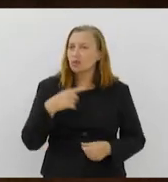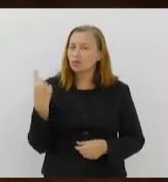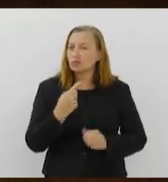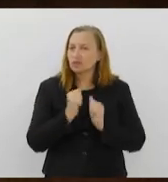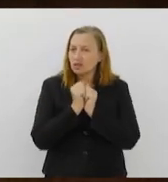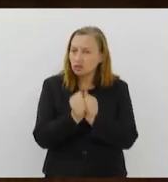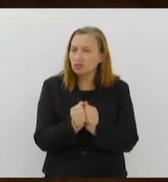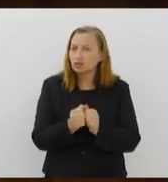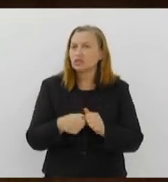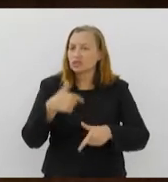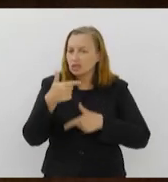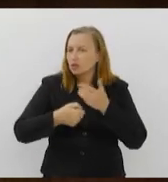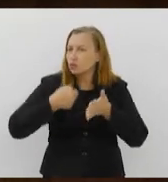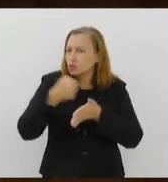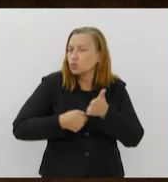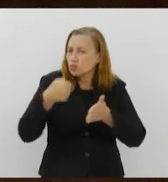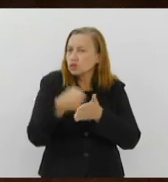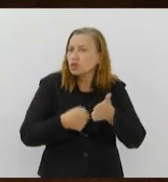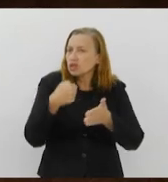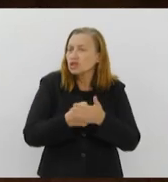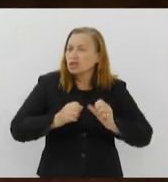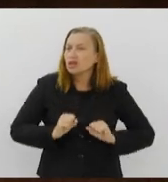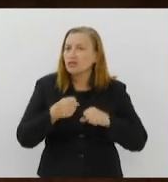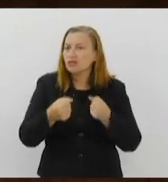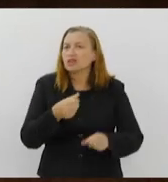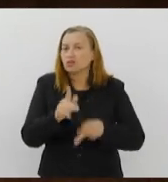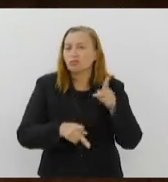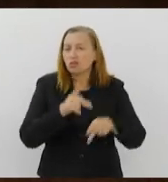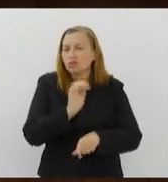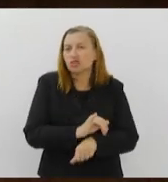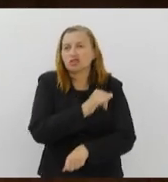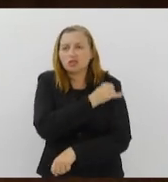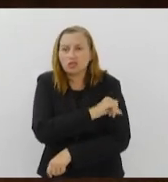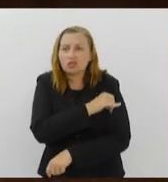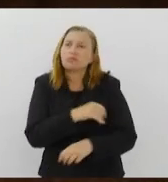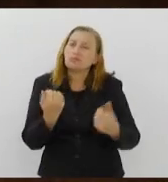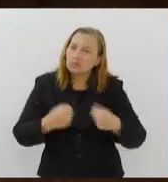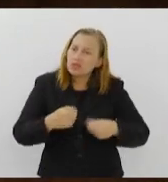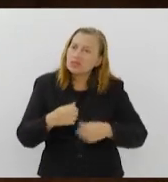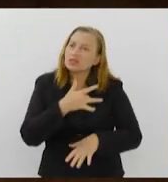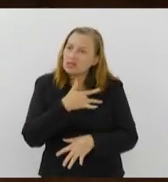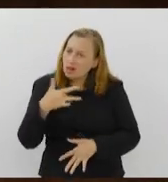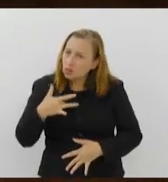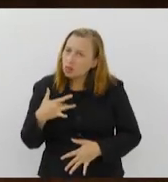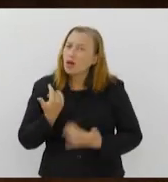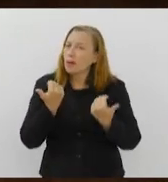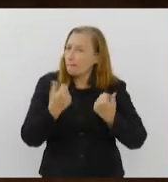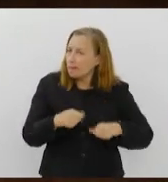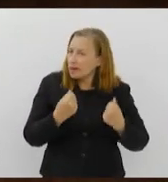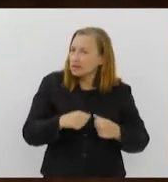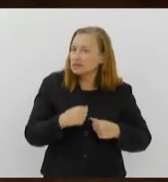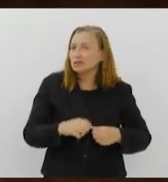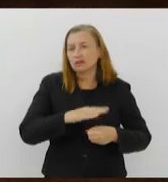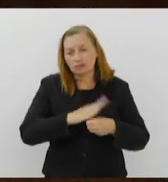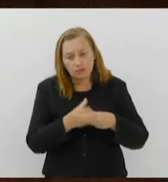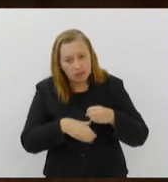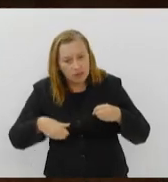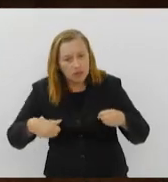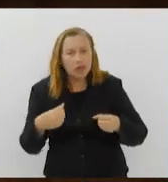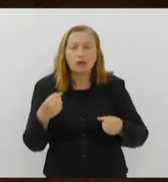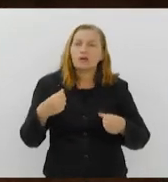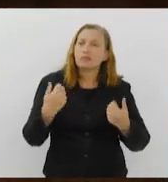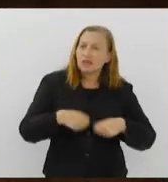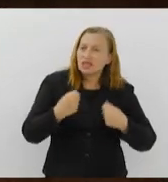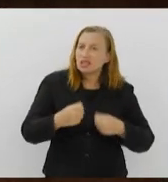junto nessa briga aí em defesa da população do Estado do Rio de Janeiro, que precisa de saúde, precisa de pavimentação, precisa de obras,